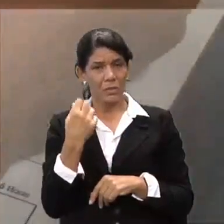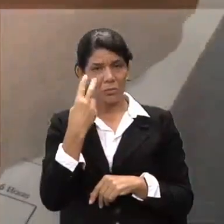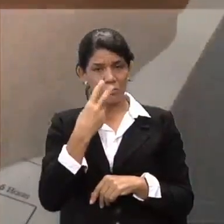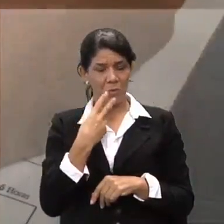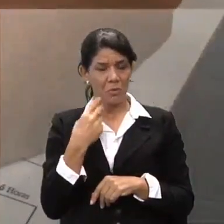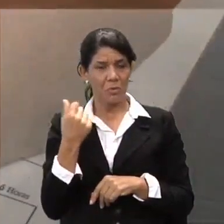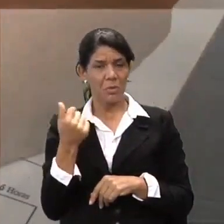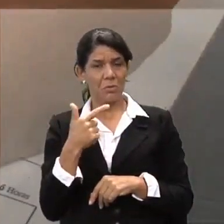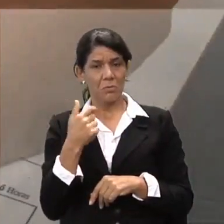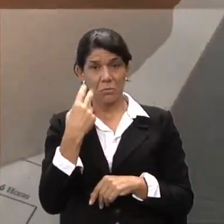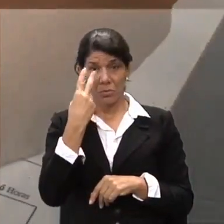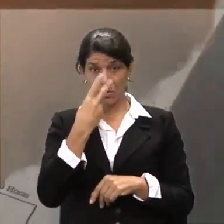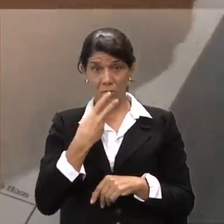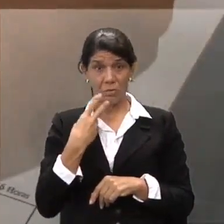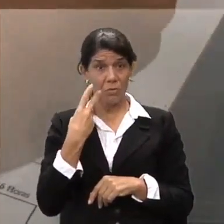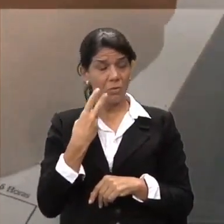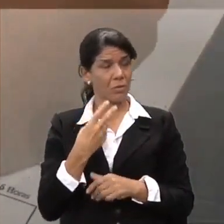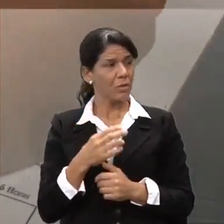horas, tá?